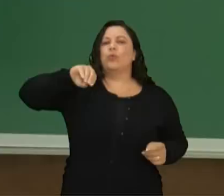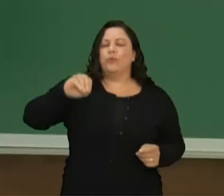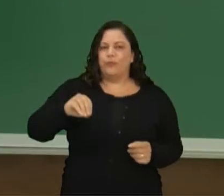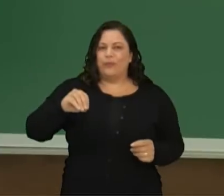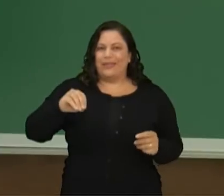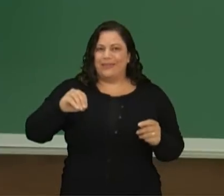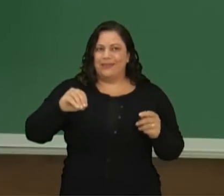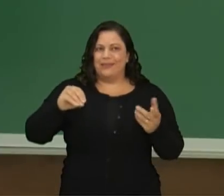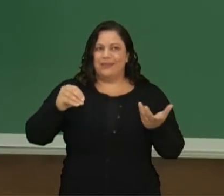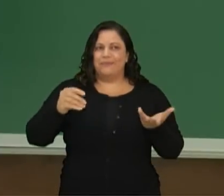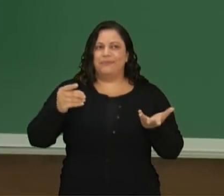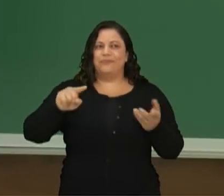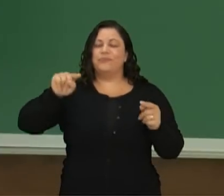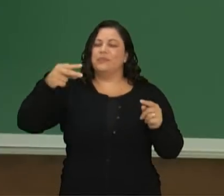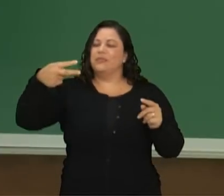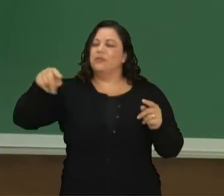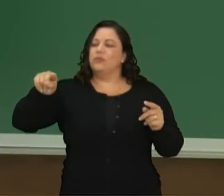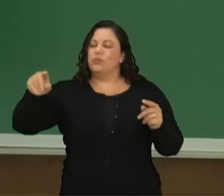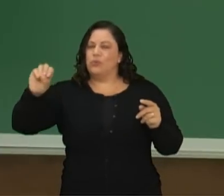nós temos